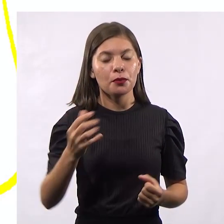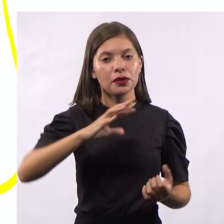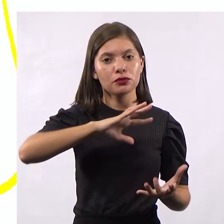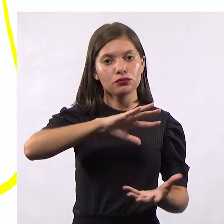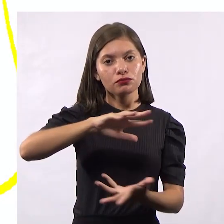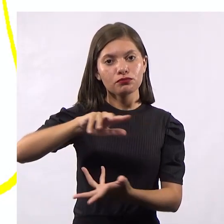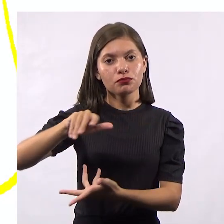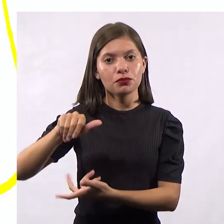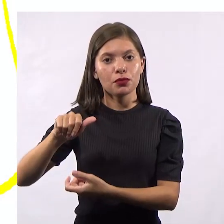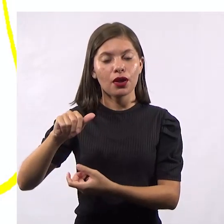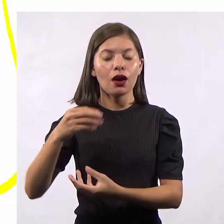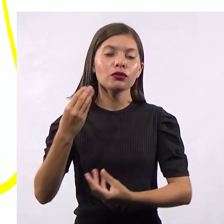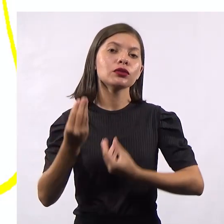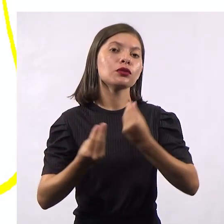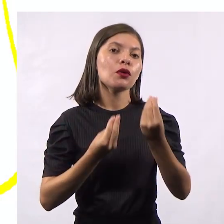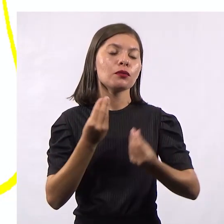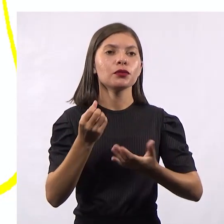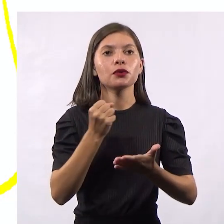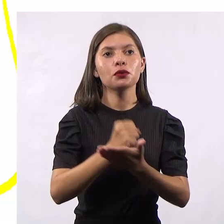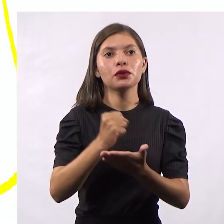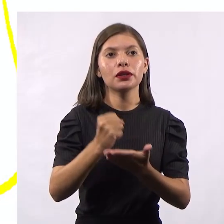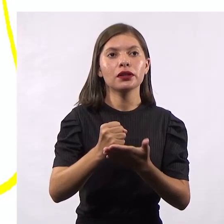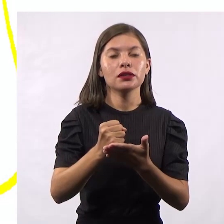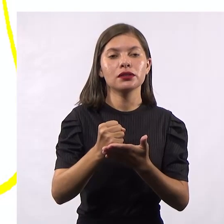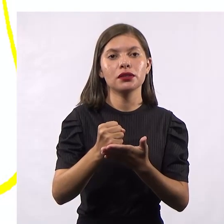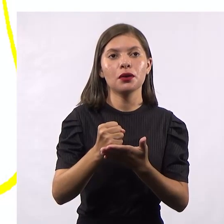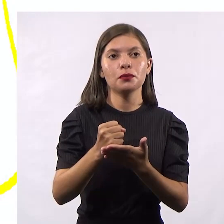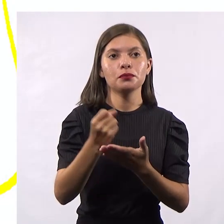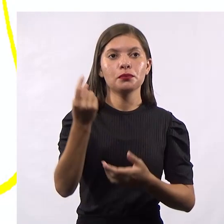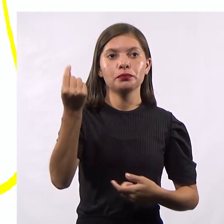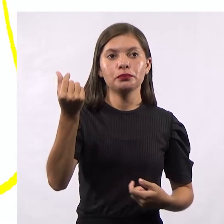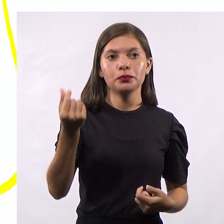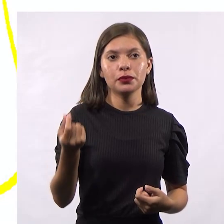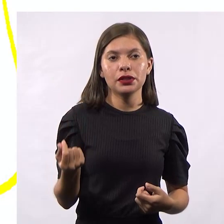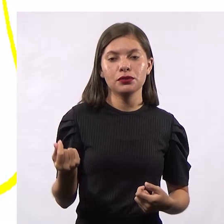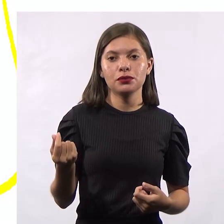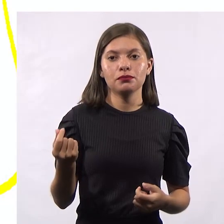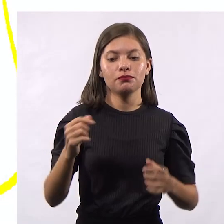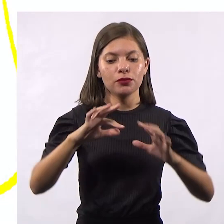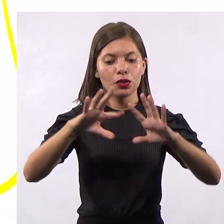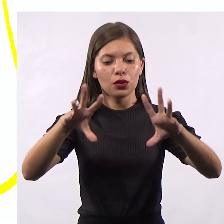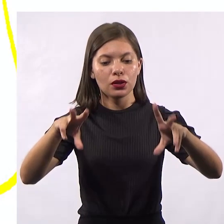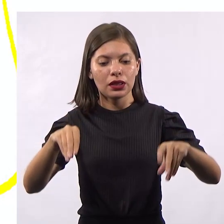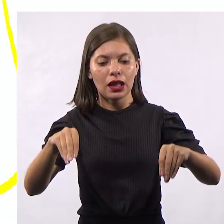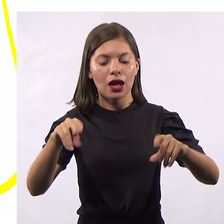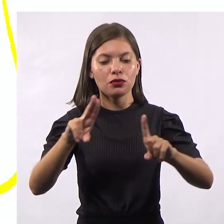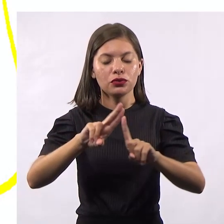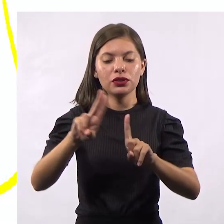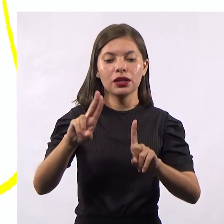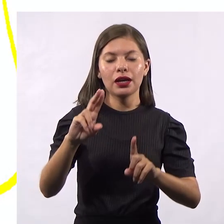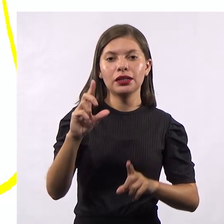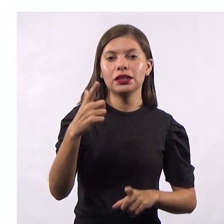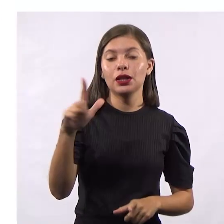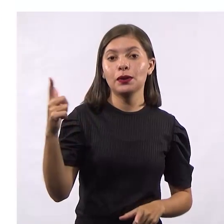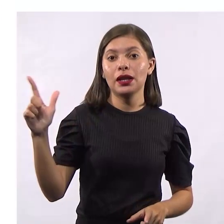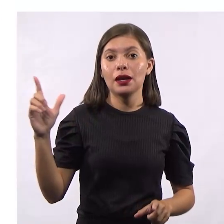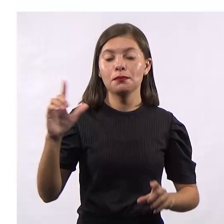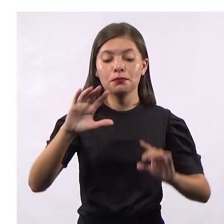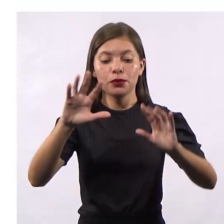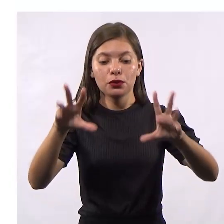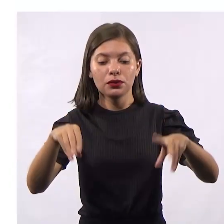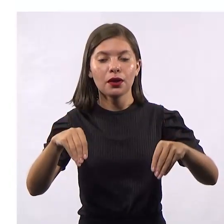preço global, que é quando a contratação vai ser por preço certo e total, né? Não de unidades, mas sim